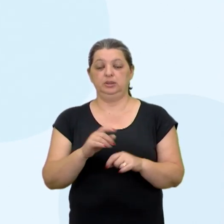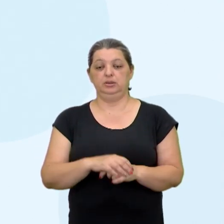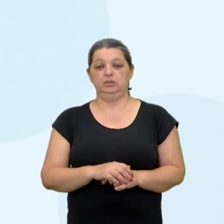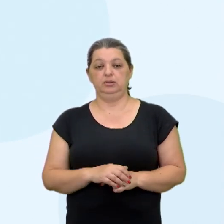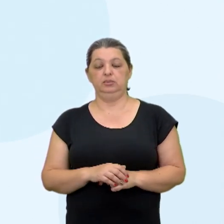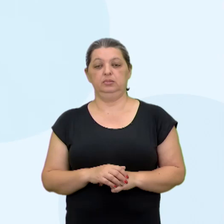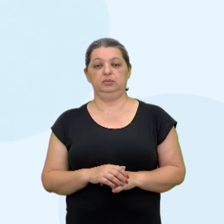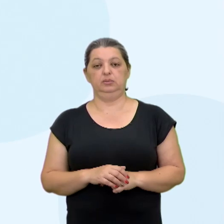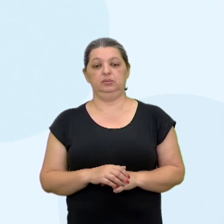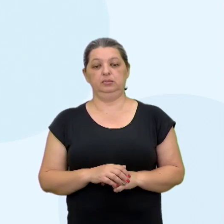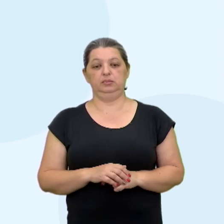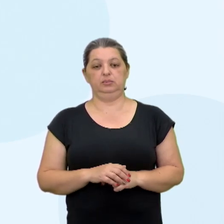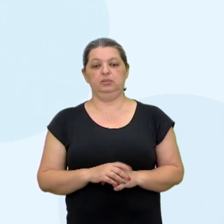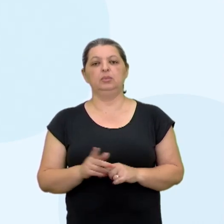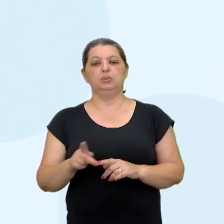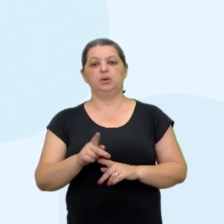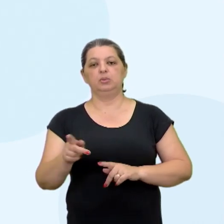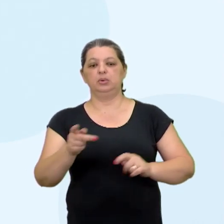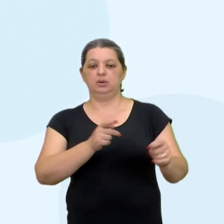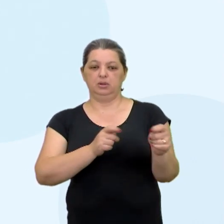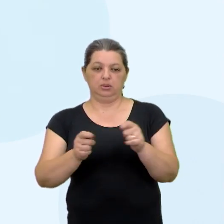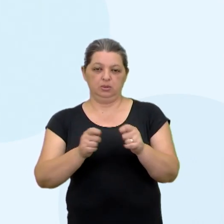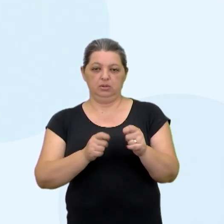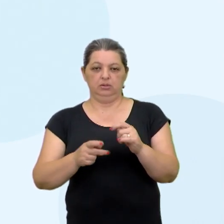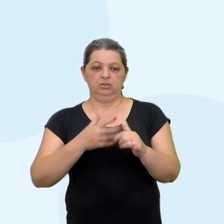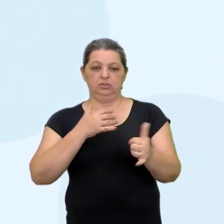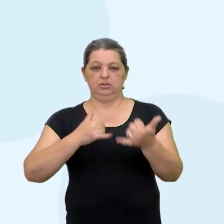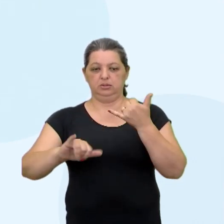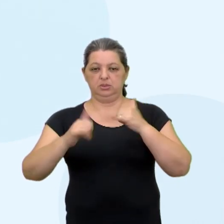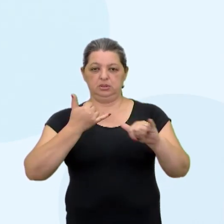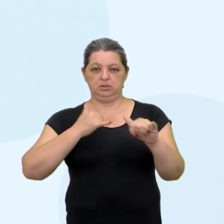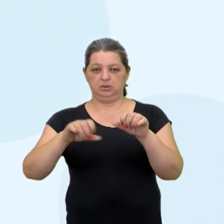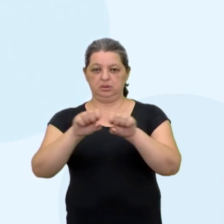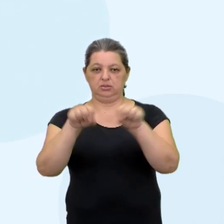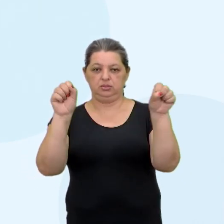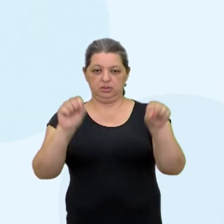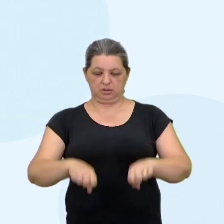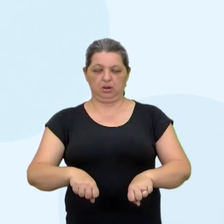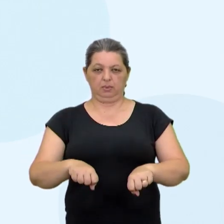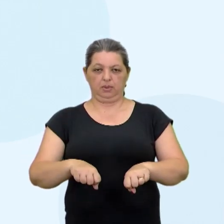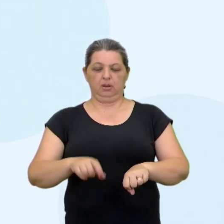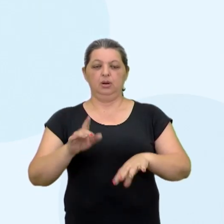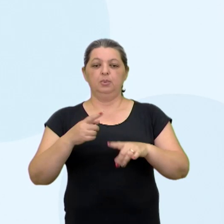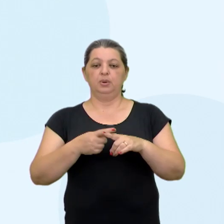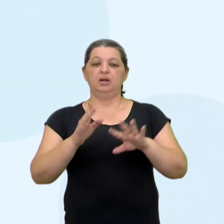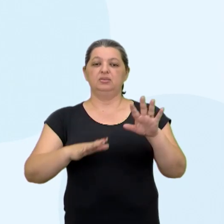ter a regulagem de voltagem do sistema. Porque nem sempre quando você